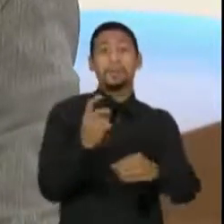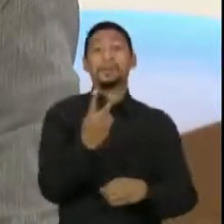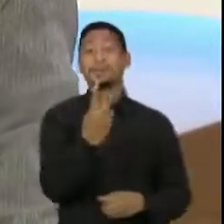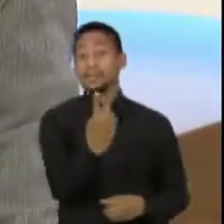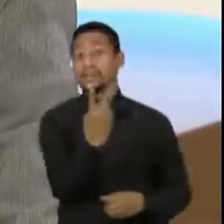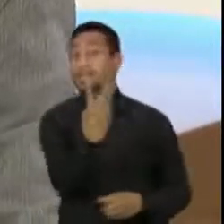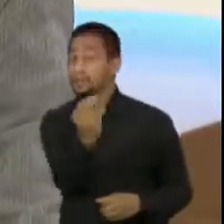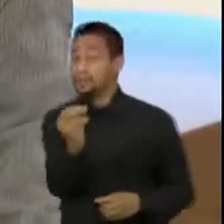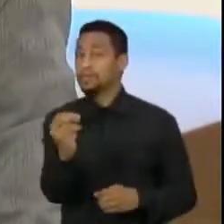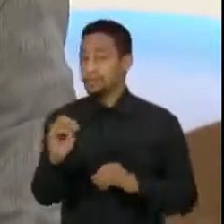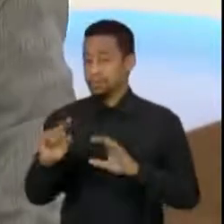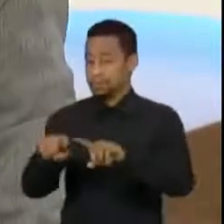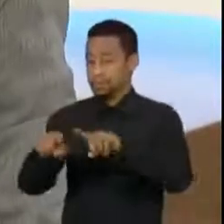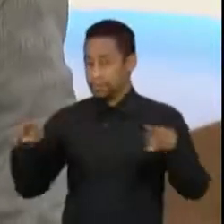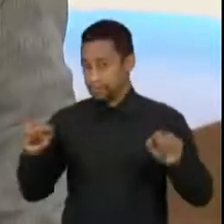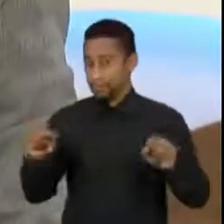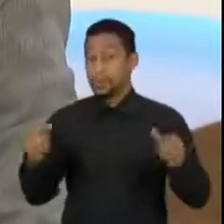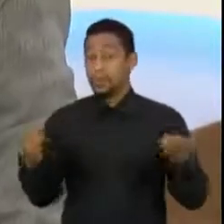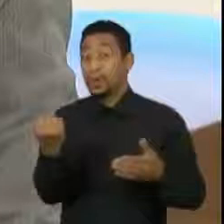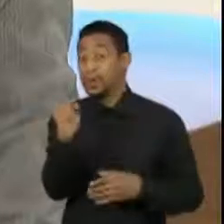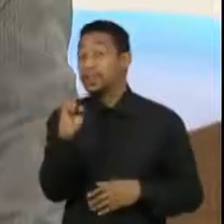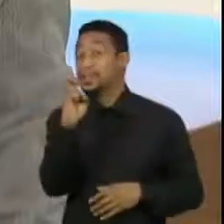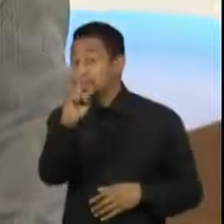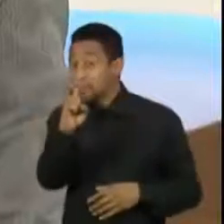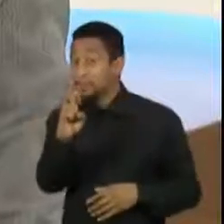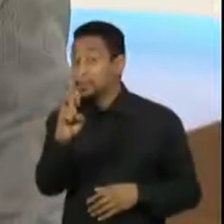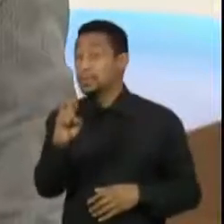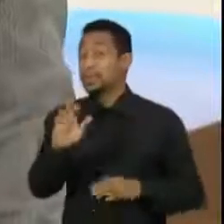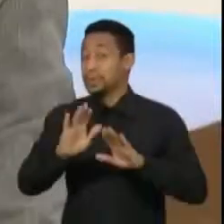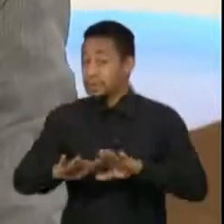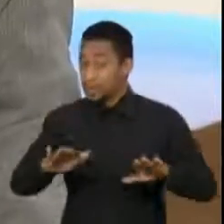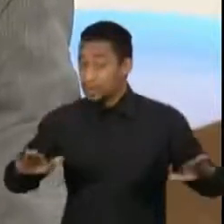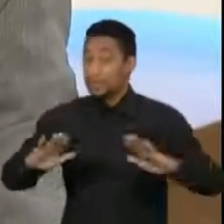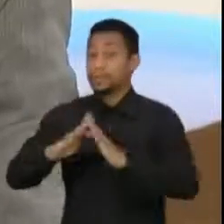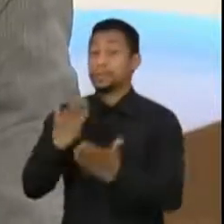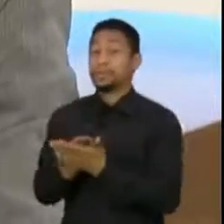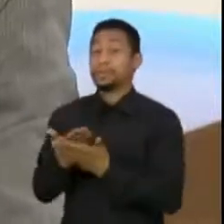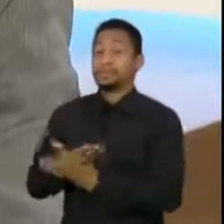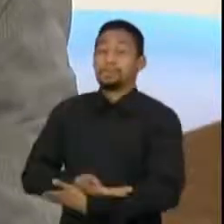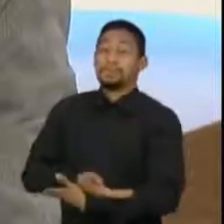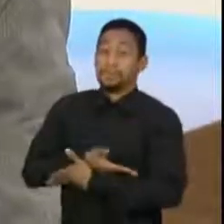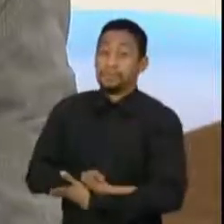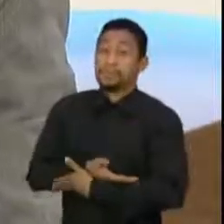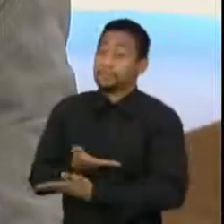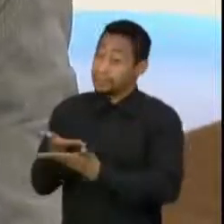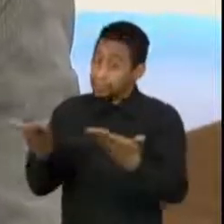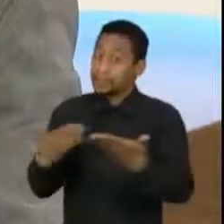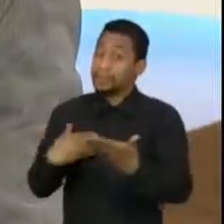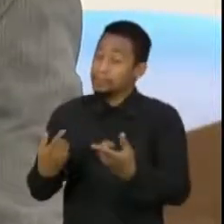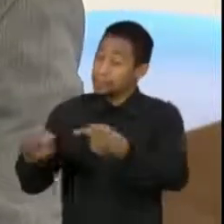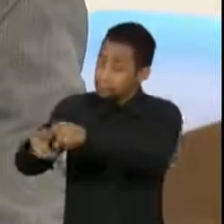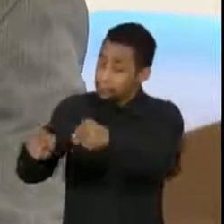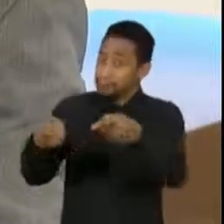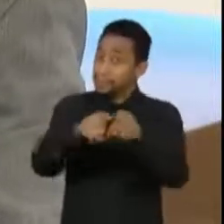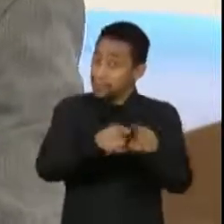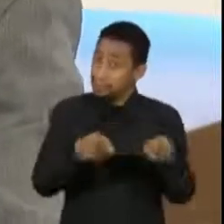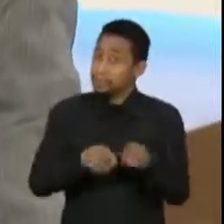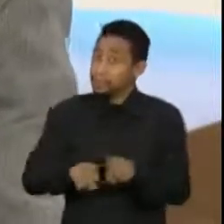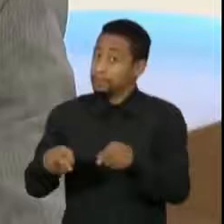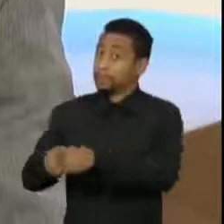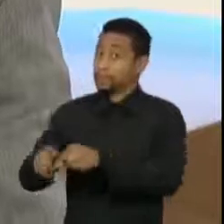temos 85% das crianças da Prefeitura de São Paulo que estão em creche são em sistema de conveniamento. Né? O nosso